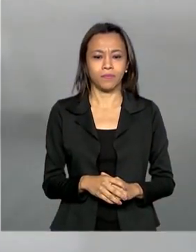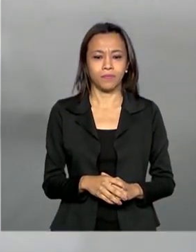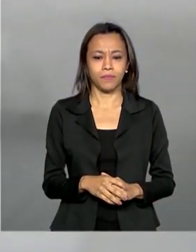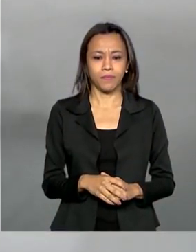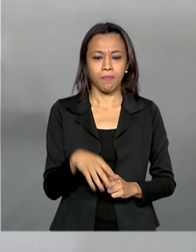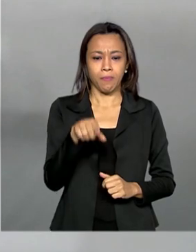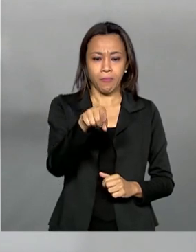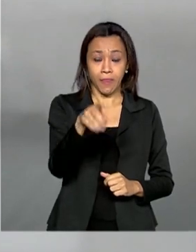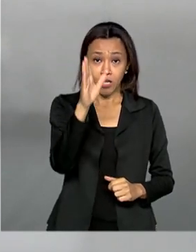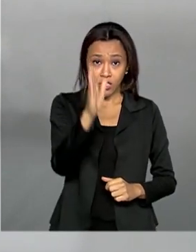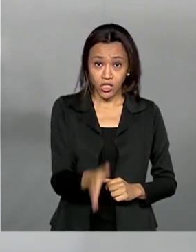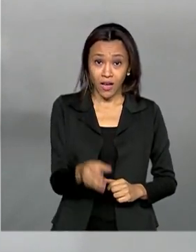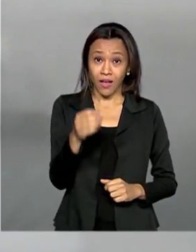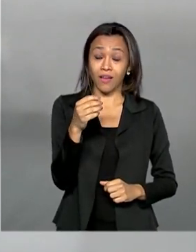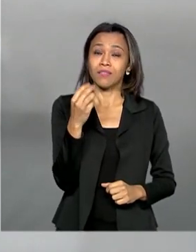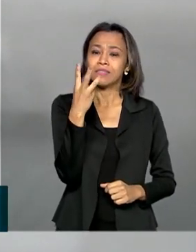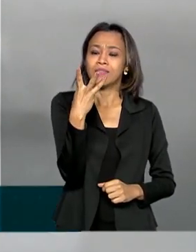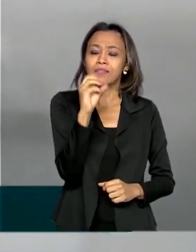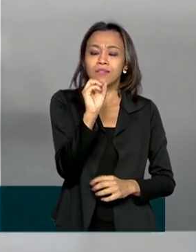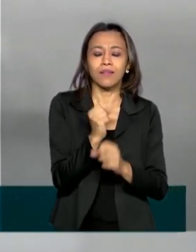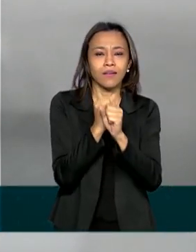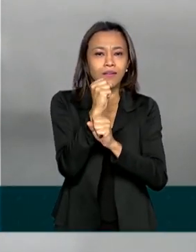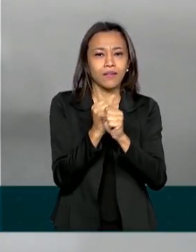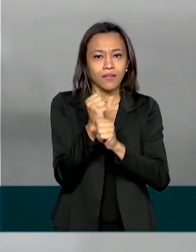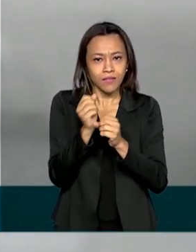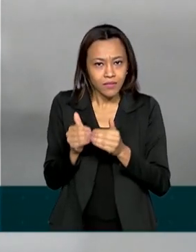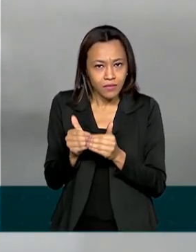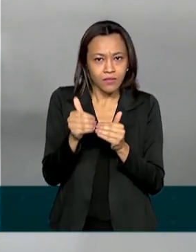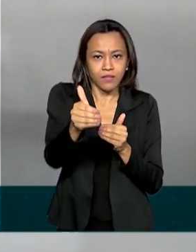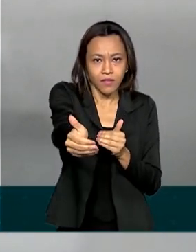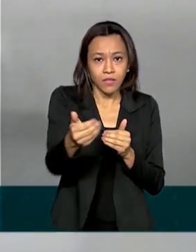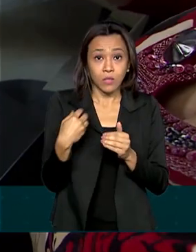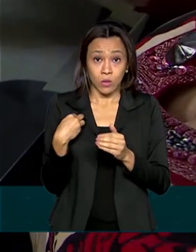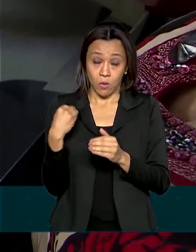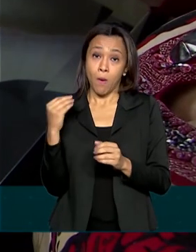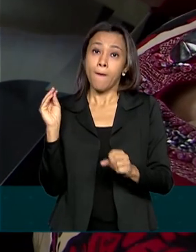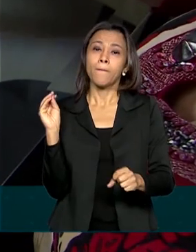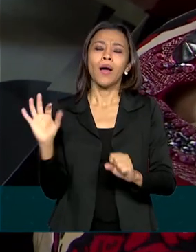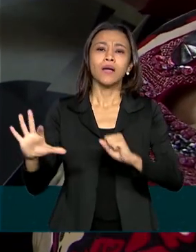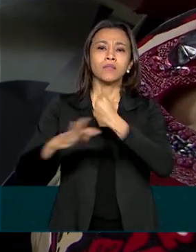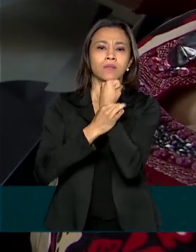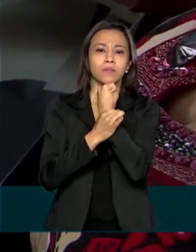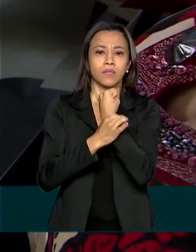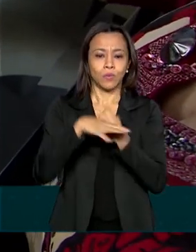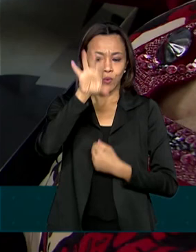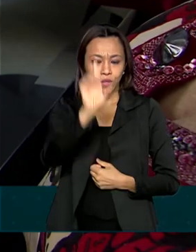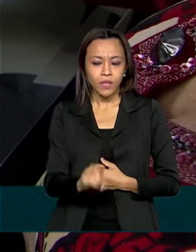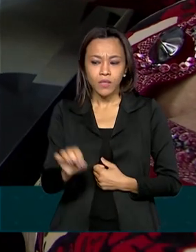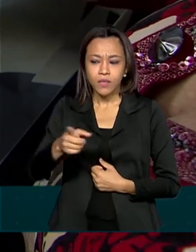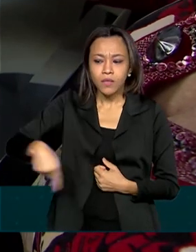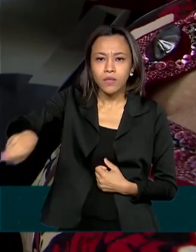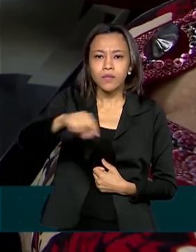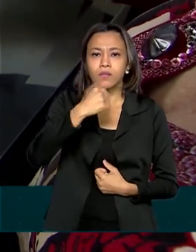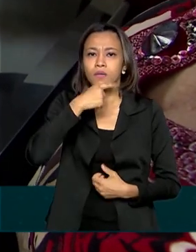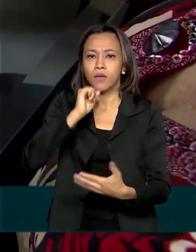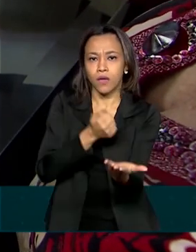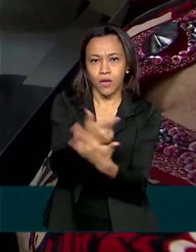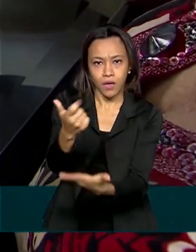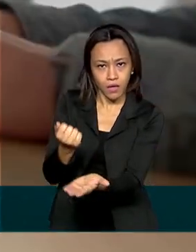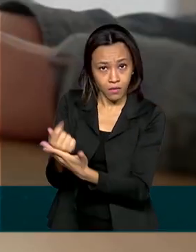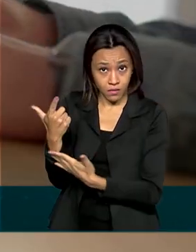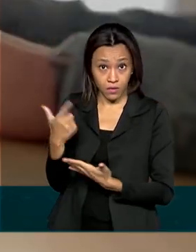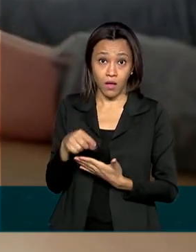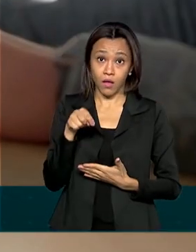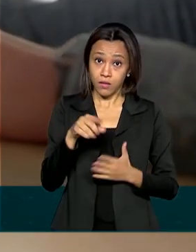Já são três décadas de avanços na proteção dos direitos do consumidor, período em que o brasileiro